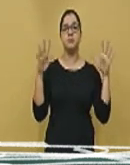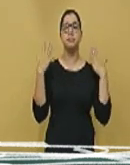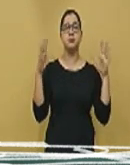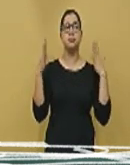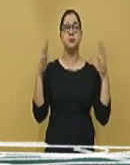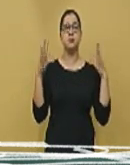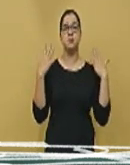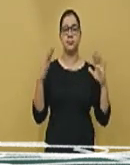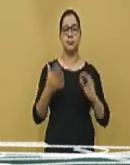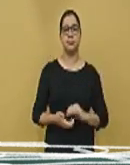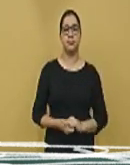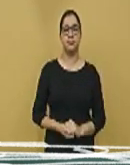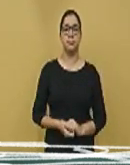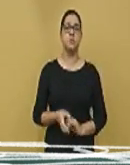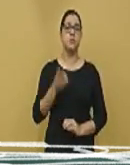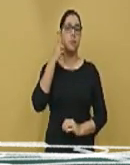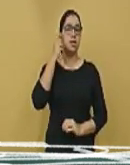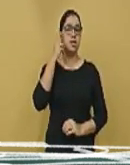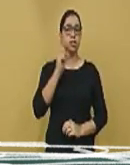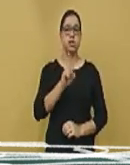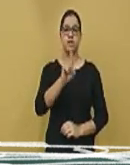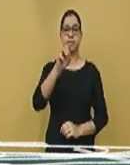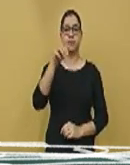Professora Etienne, 1 minuto.